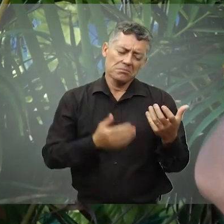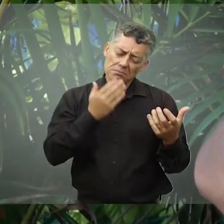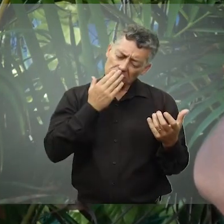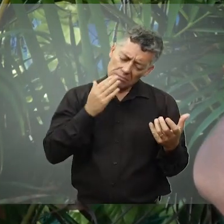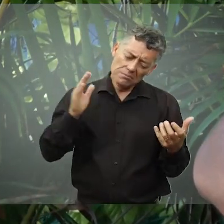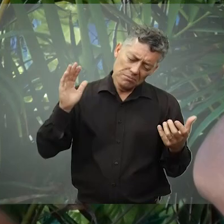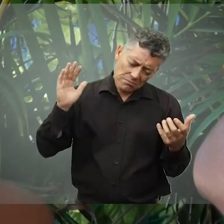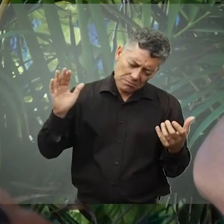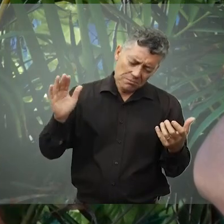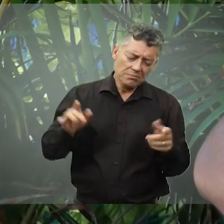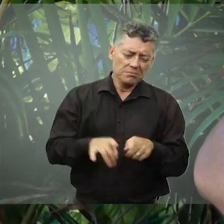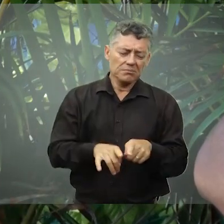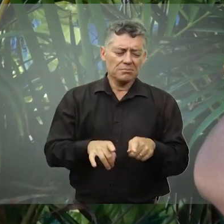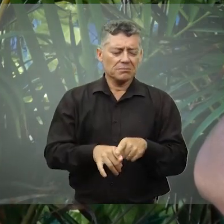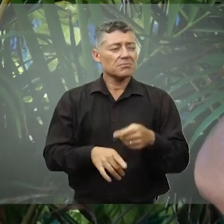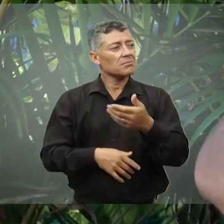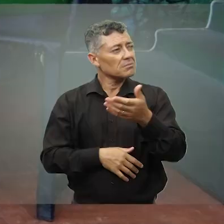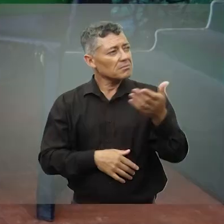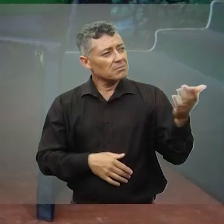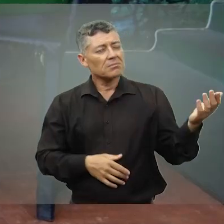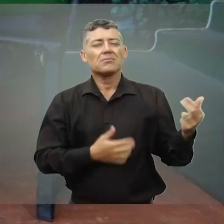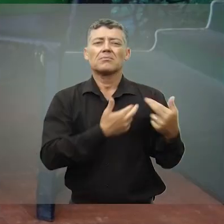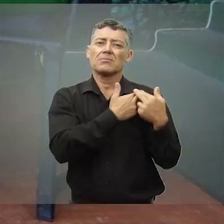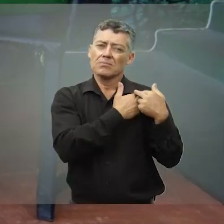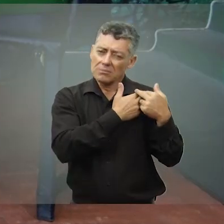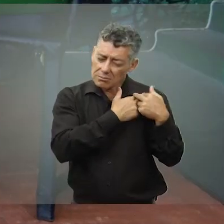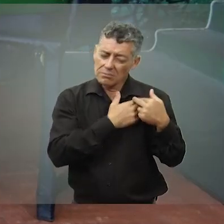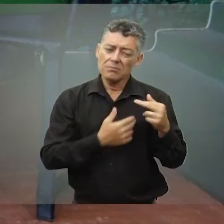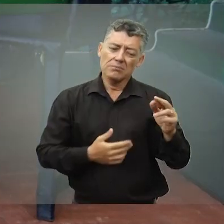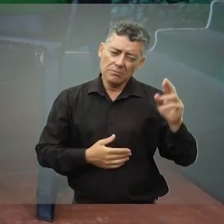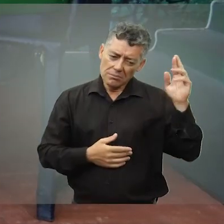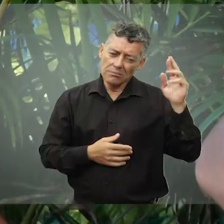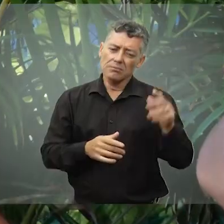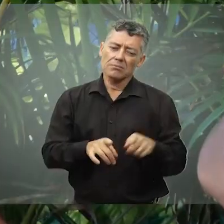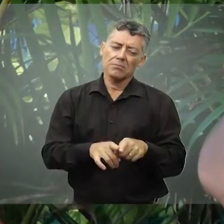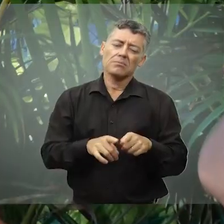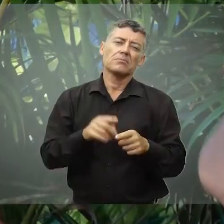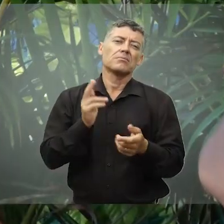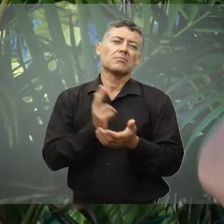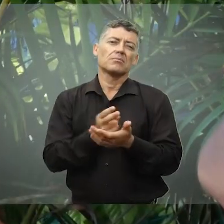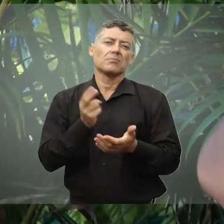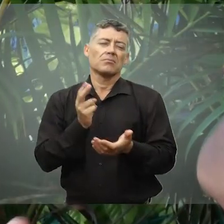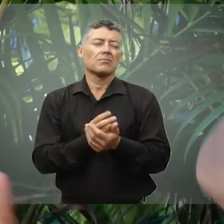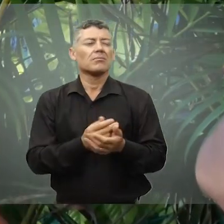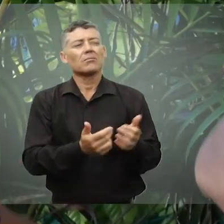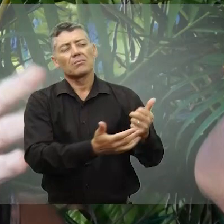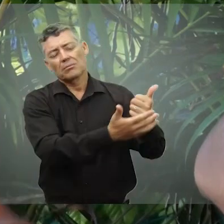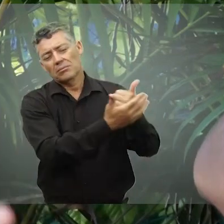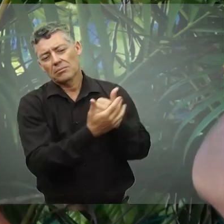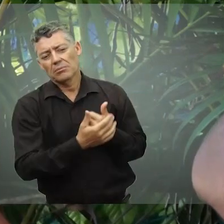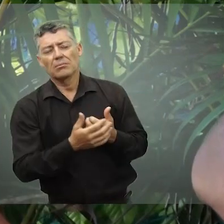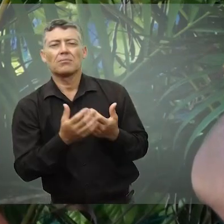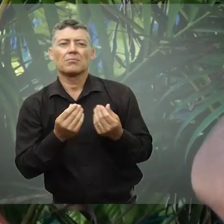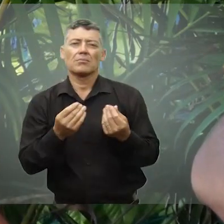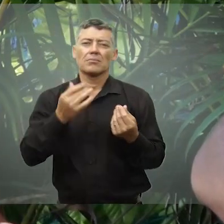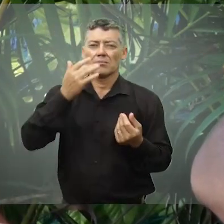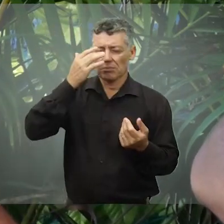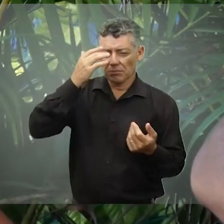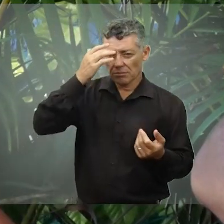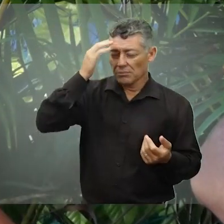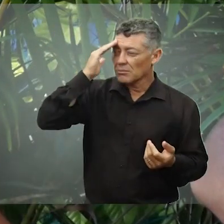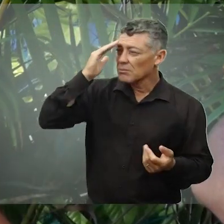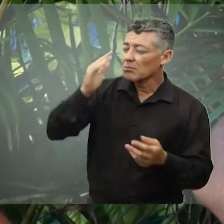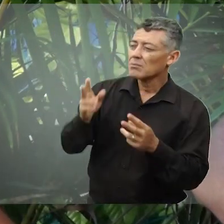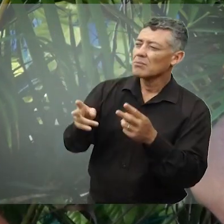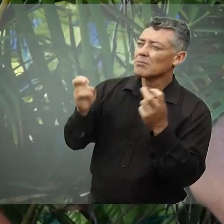comprometimento deles. E eu acho que eu tenho que ter essa responsabilidade com isso. Então a gente sempre teve. Eu acho que isso ajudou muito nesse reconhecimento,